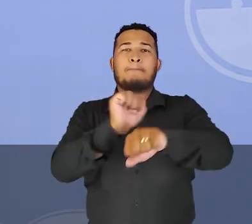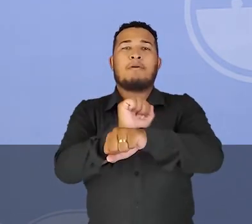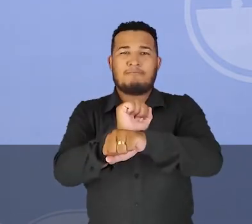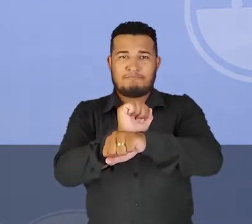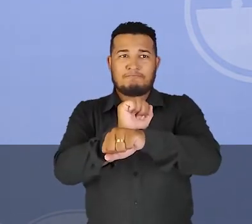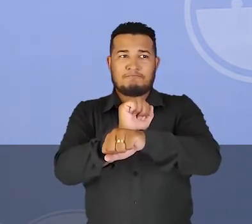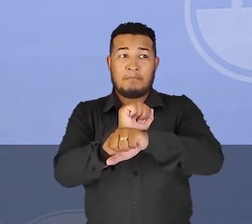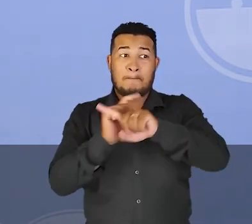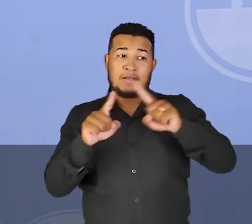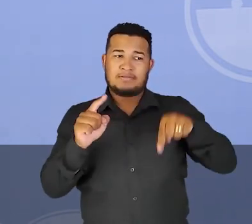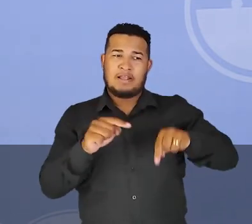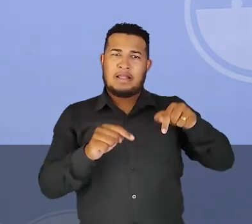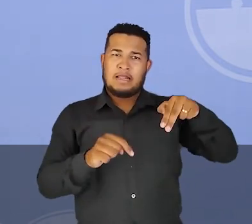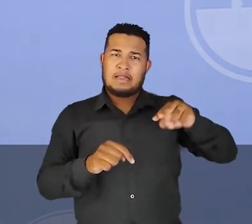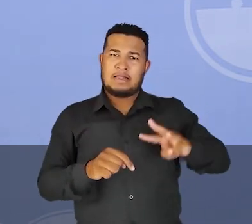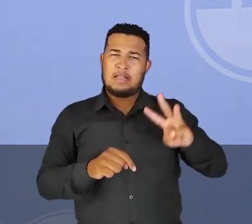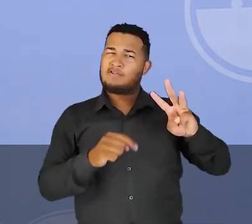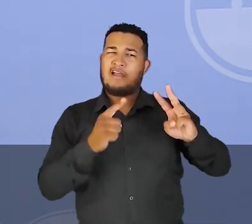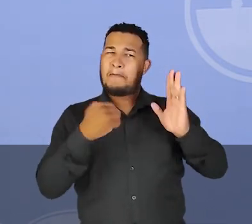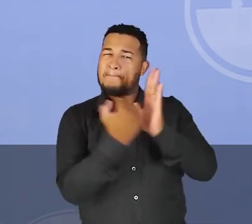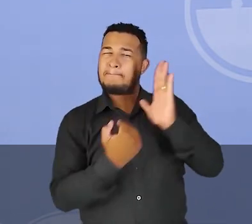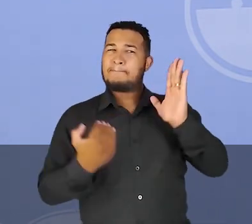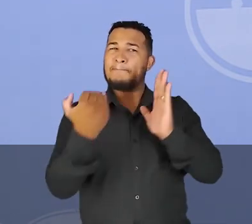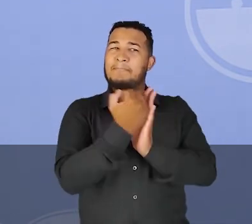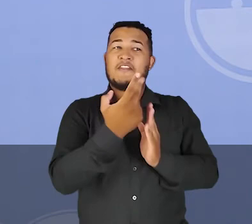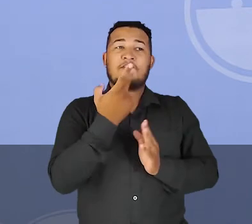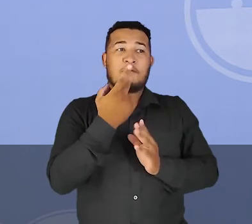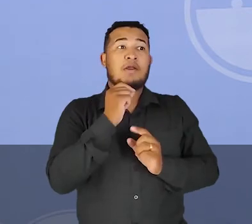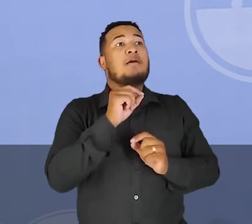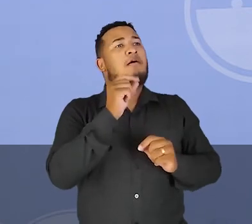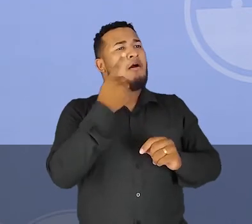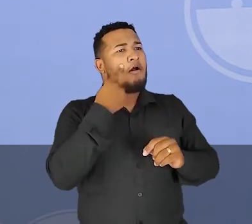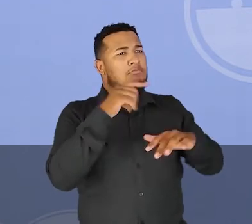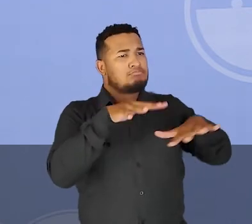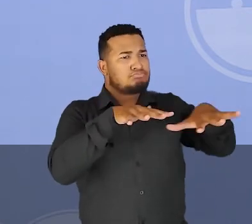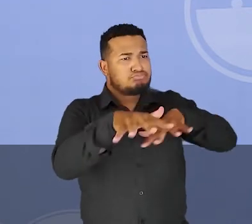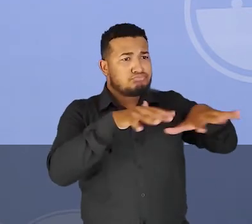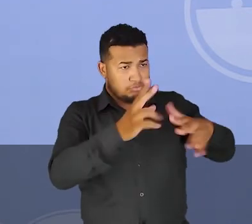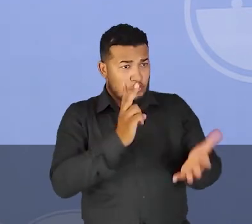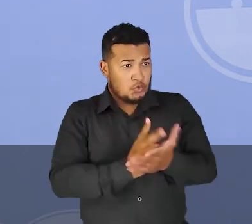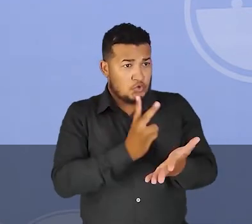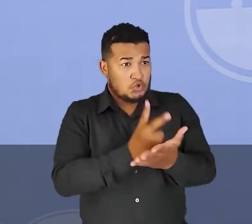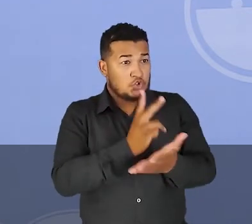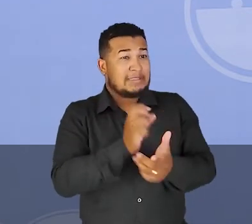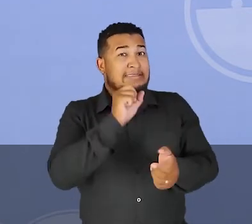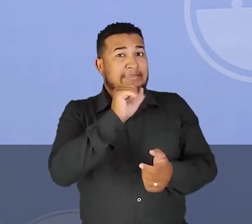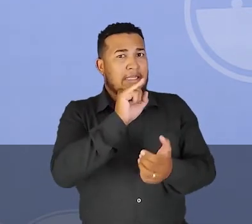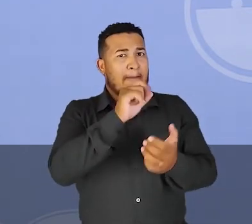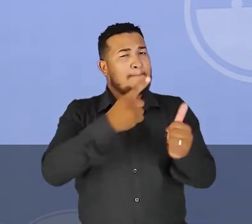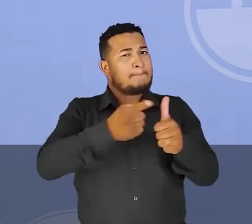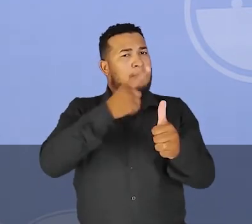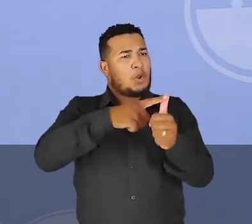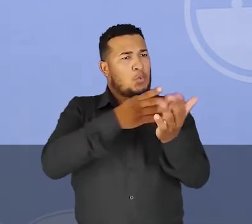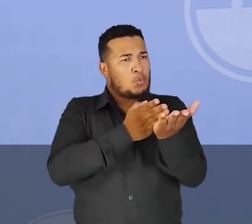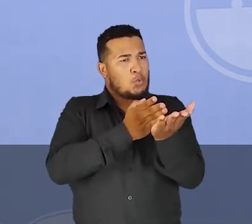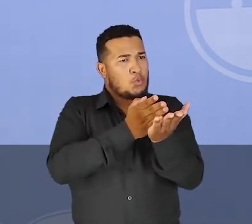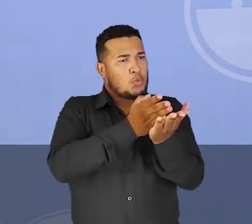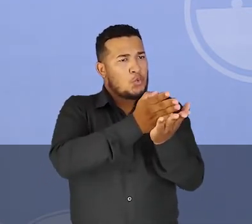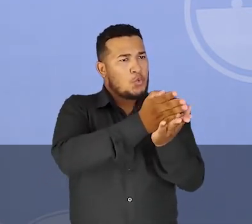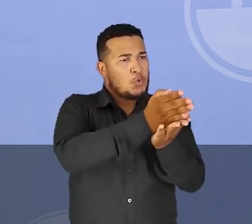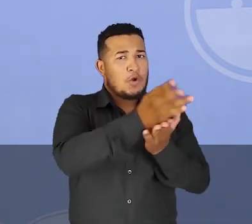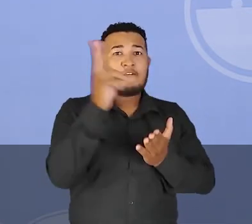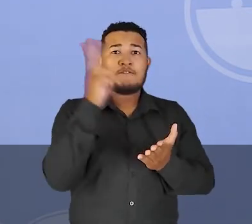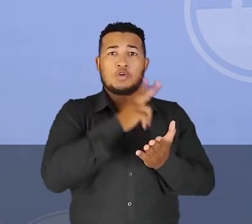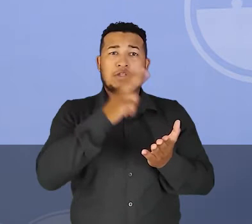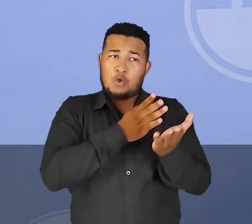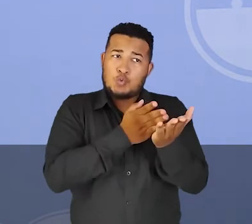além. Newton diz que um corpo tende a permanecer no seu movimento em linha reta e com velocidade